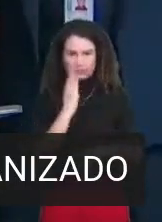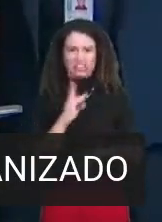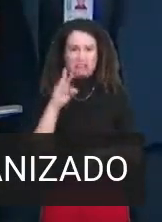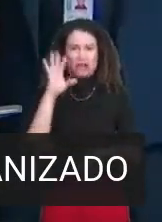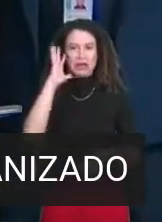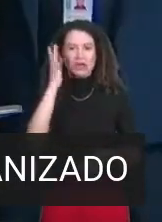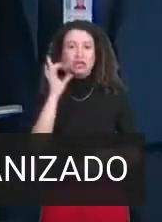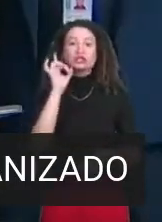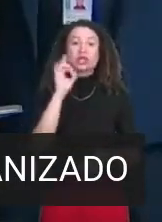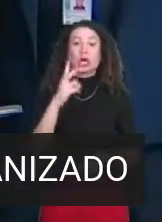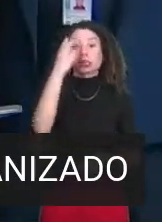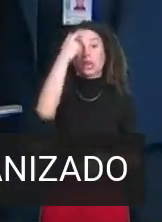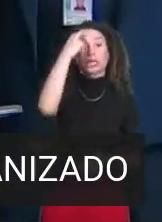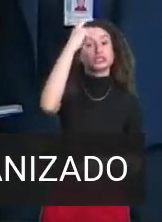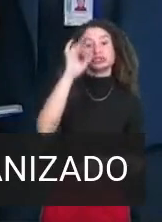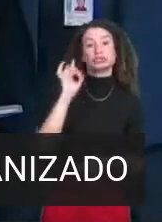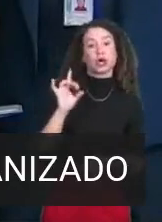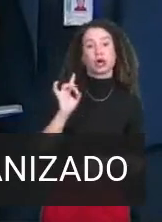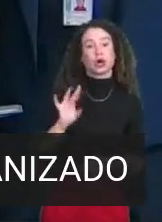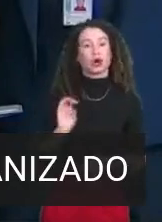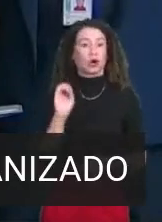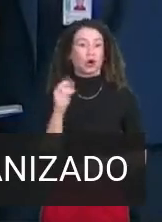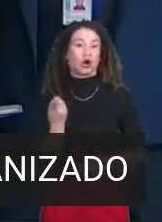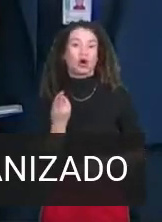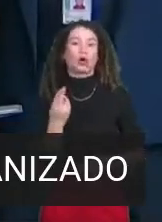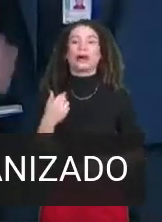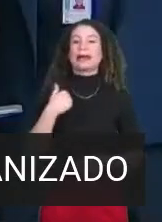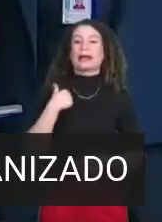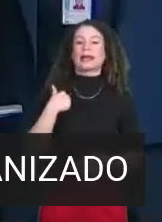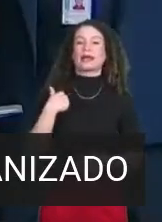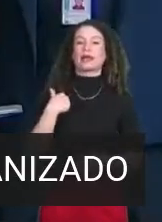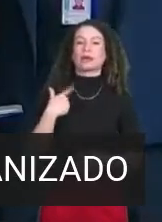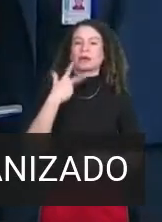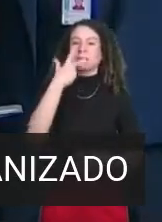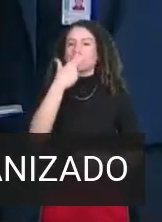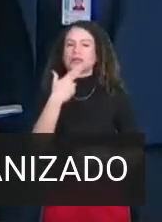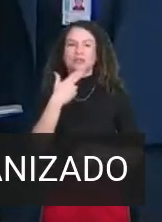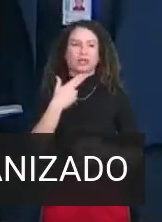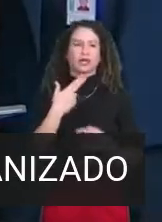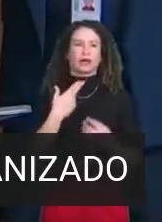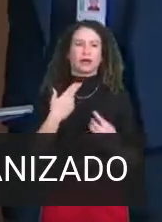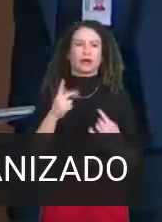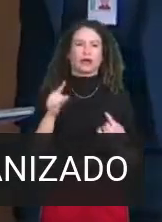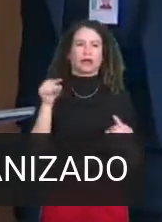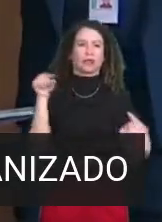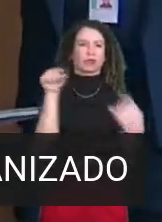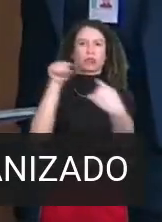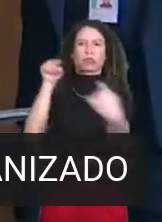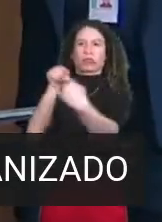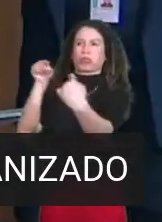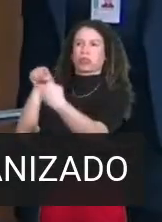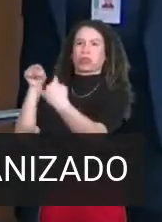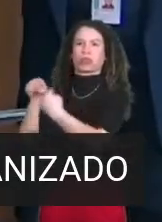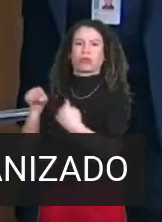com inteligência ou apenas dando tiro a esmo. Nenhuma coisa nem outra.